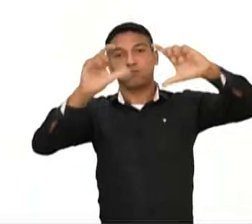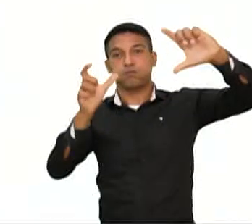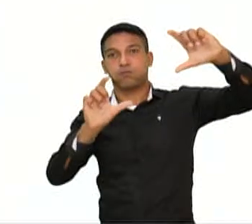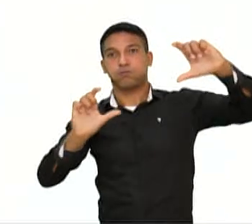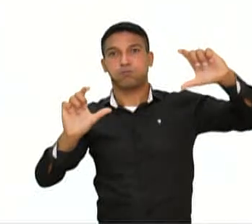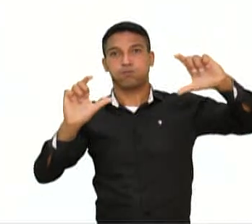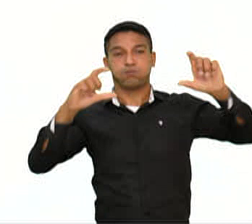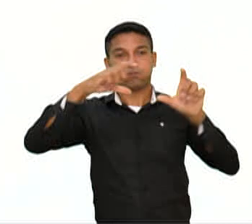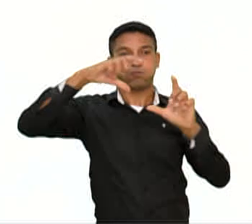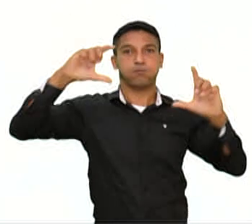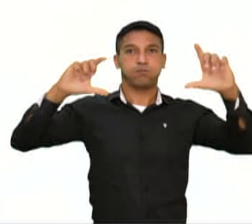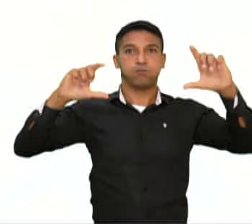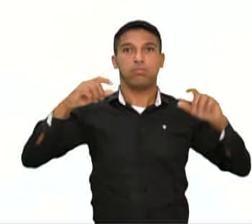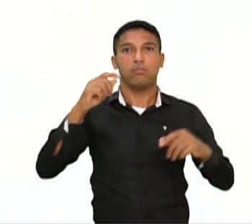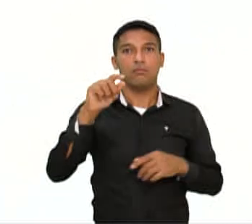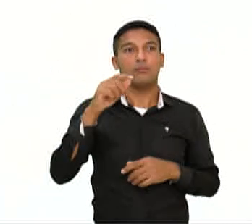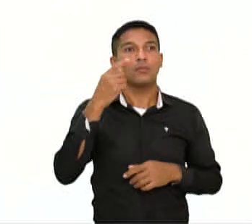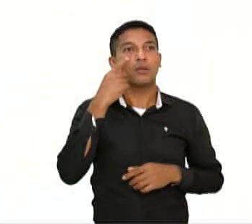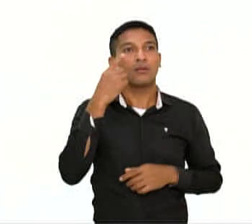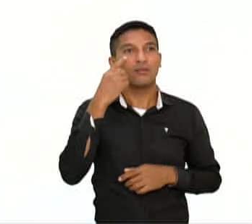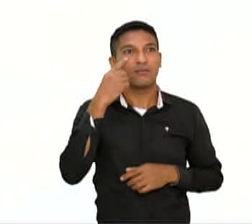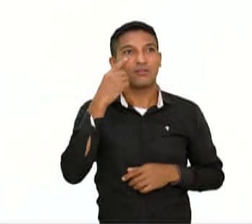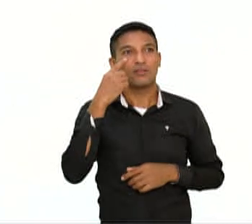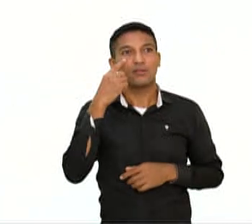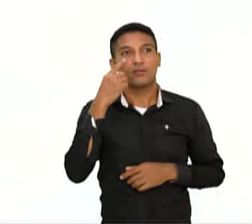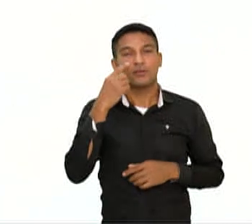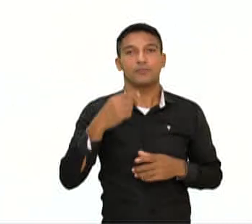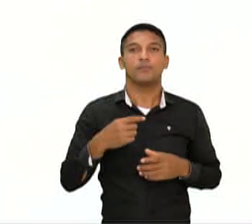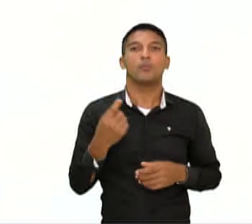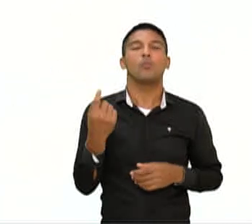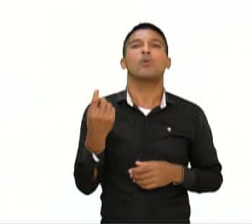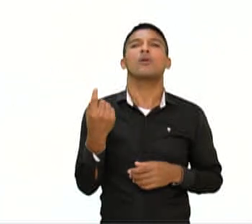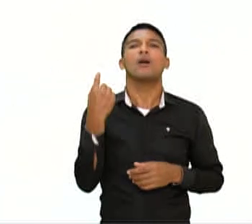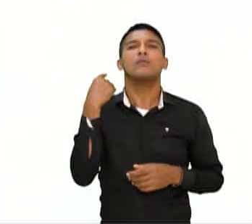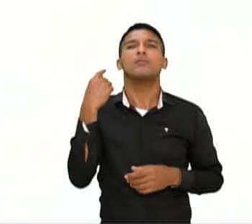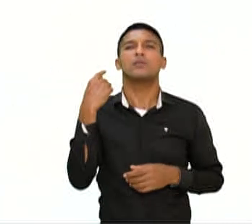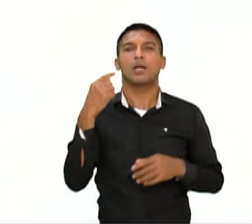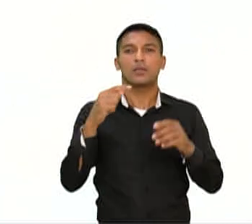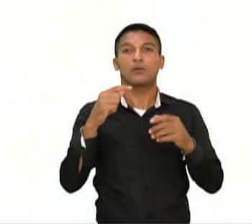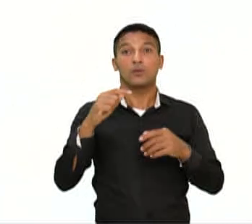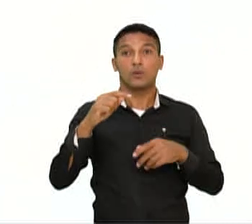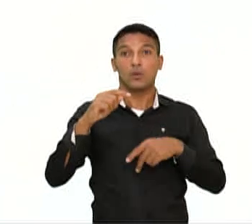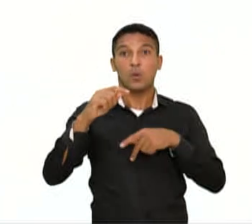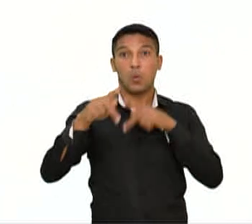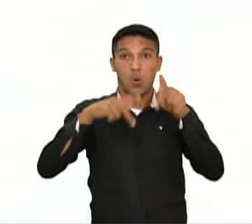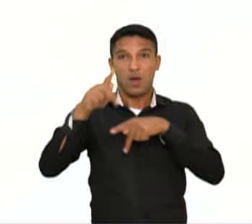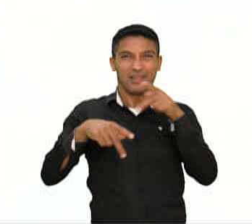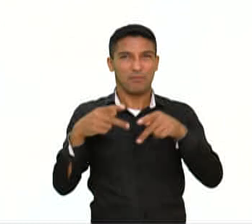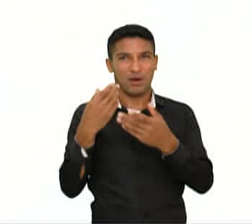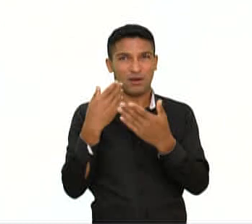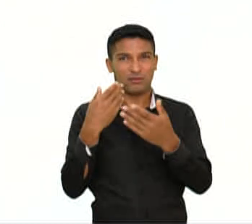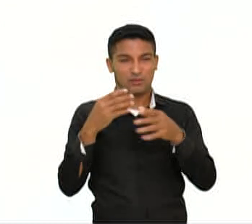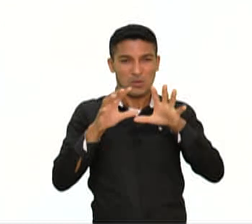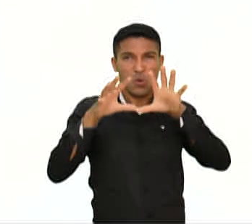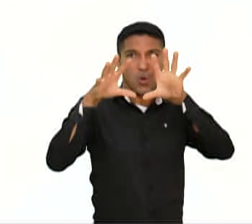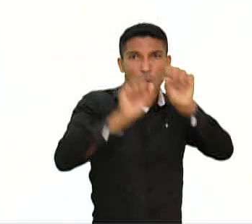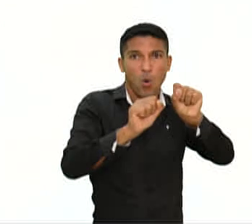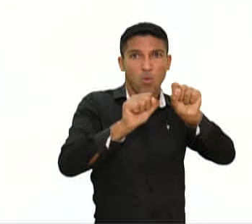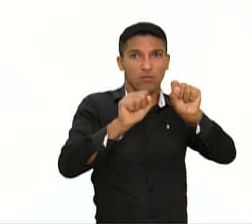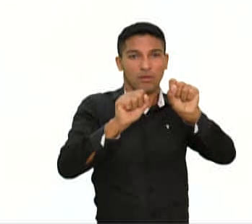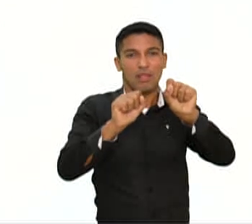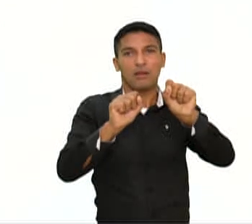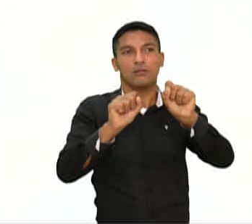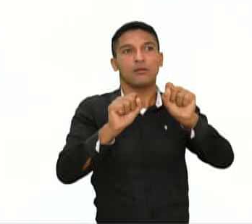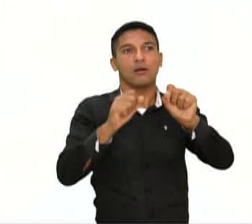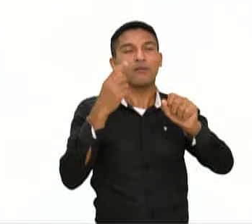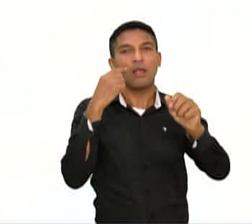muito ruim, a gente percebe que em detrimento daquela ocupação mencionada na aula anterior, esta grande